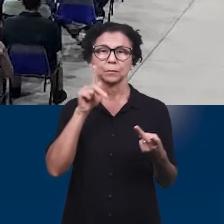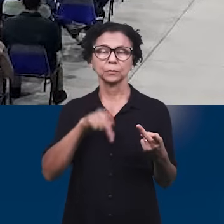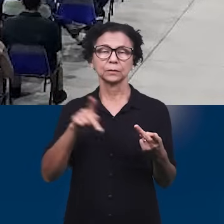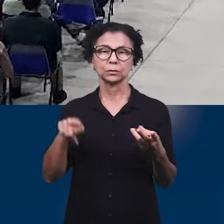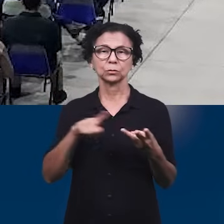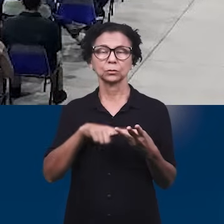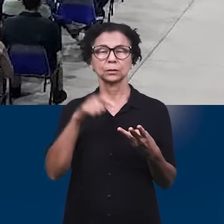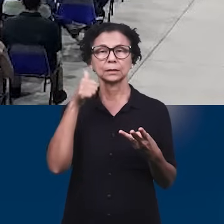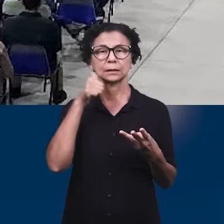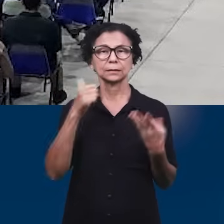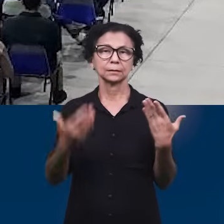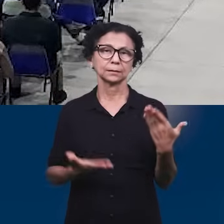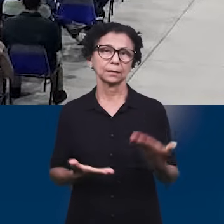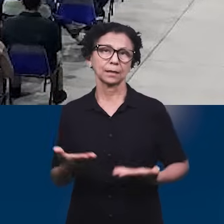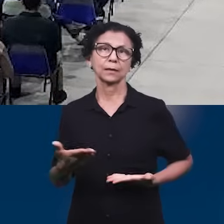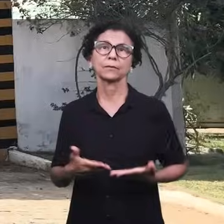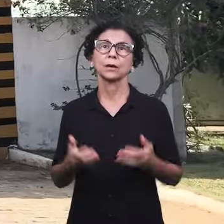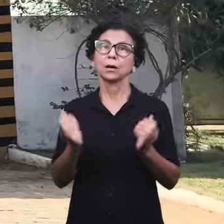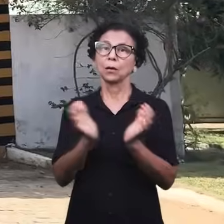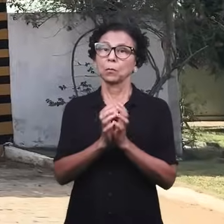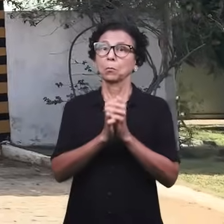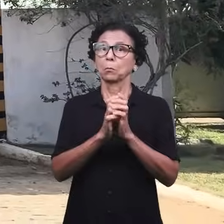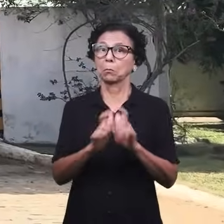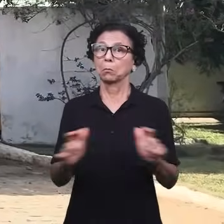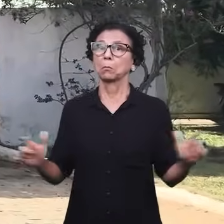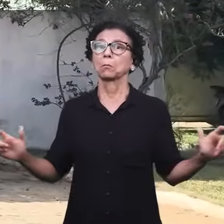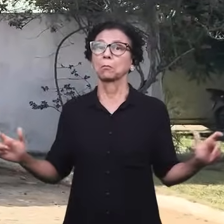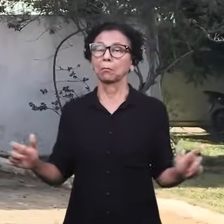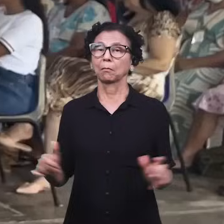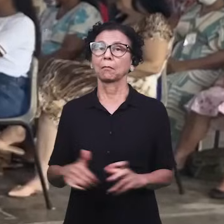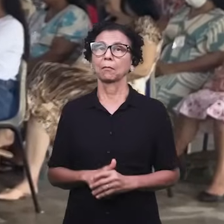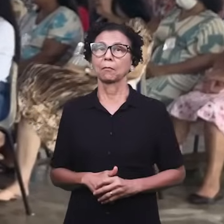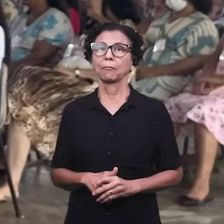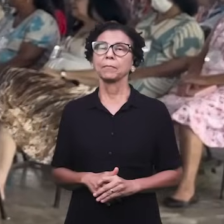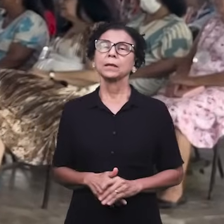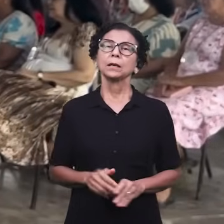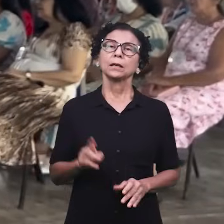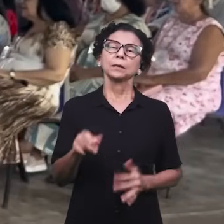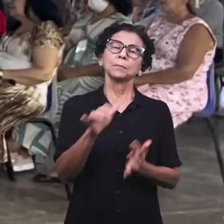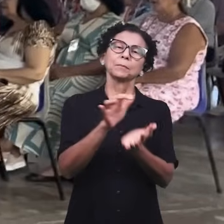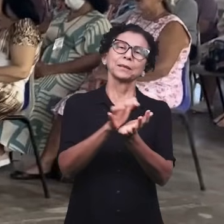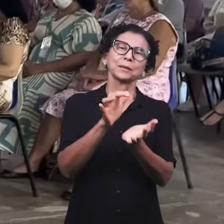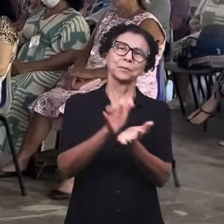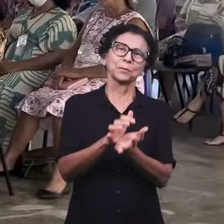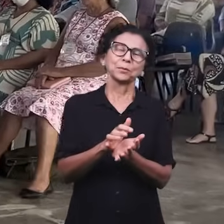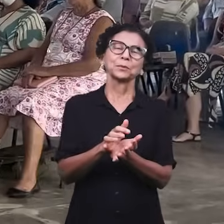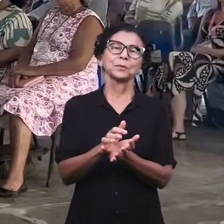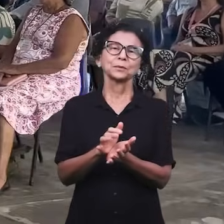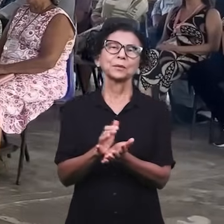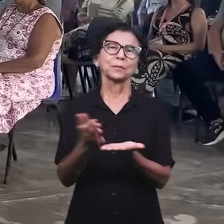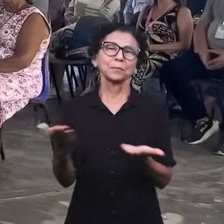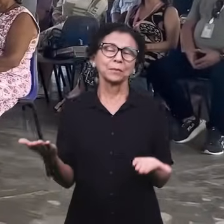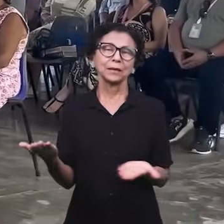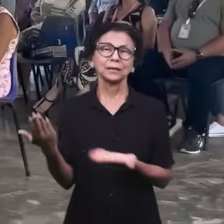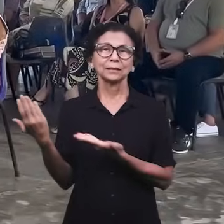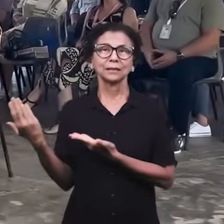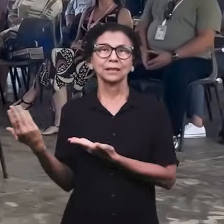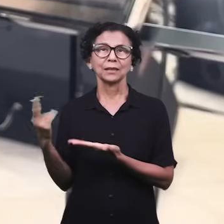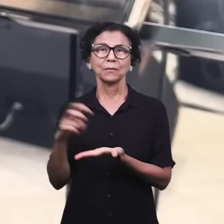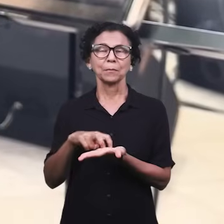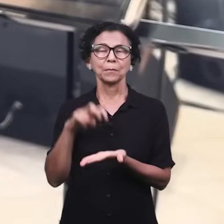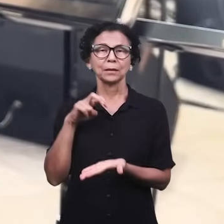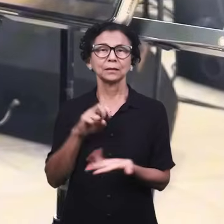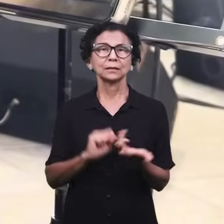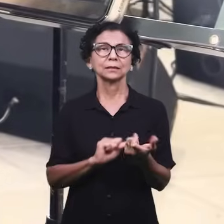também reuniu um grupo expressivo. E no mesmo corpo, os irmãos de Pernambuco acompanharam o seminário no período da manhã.